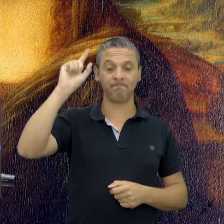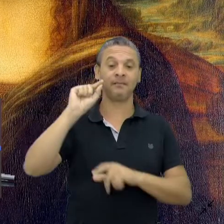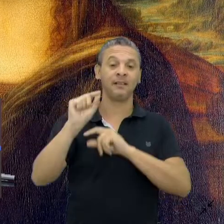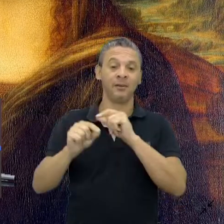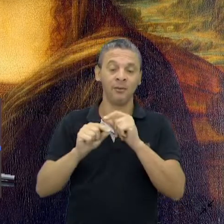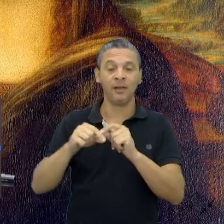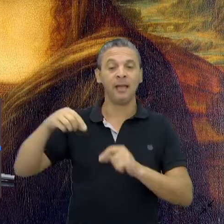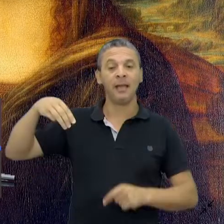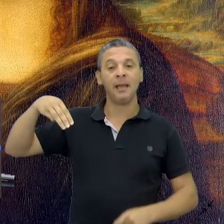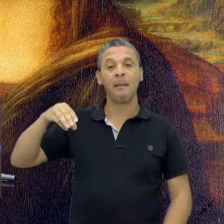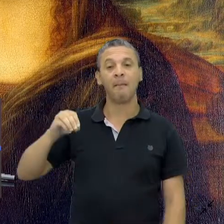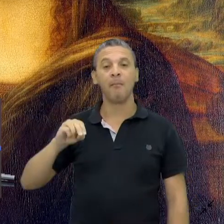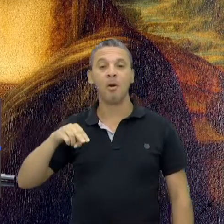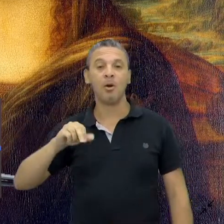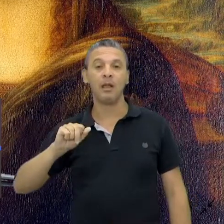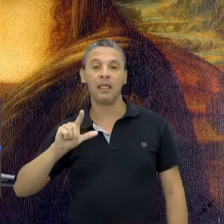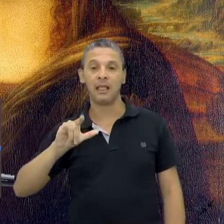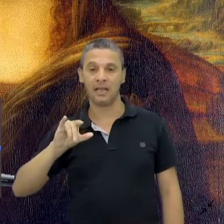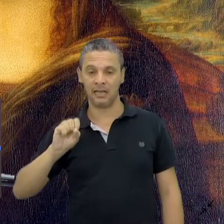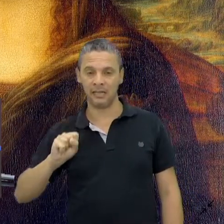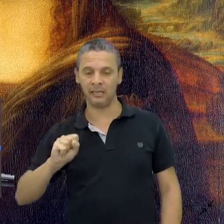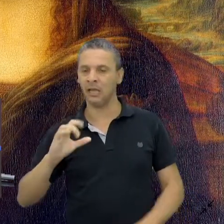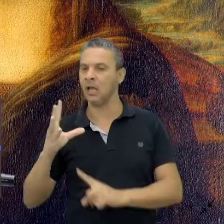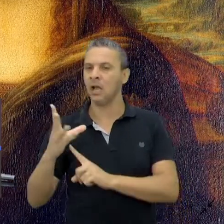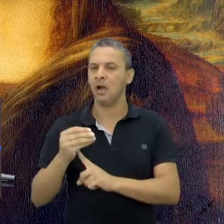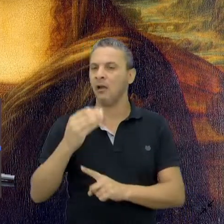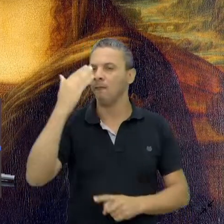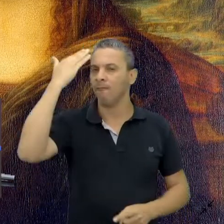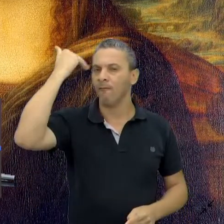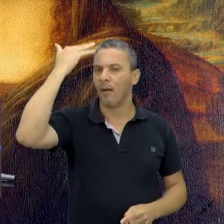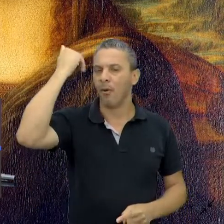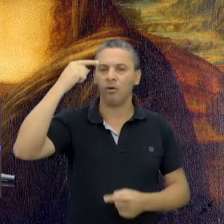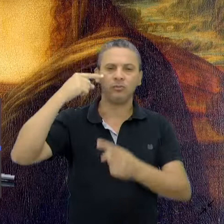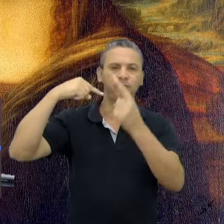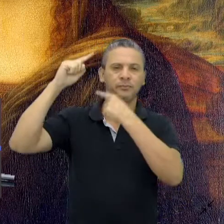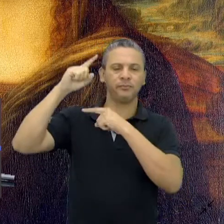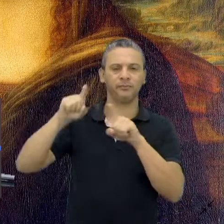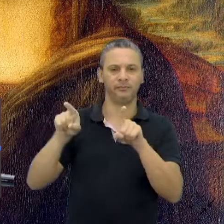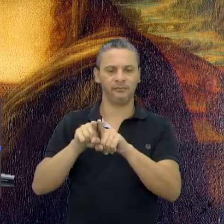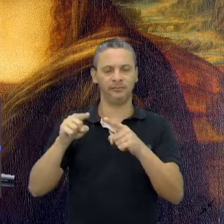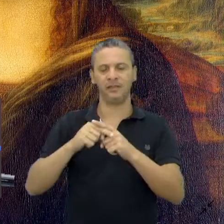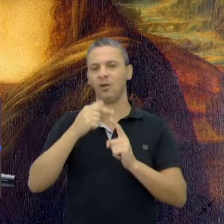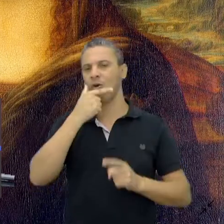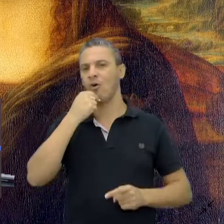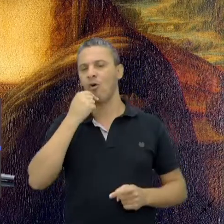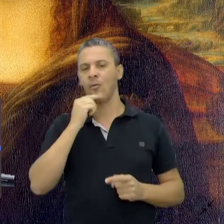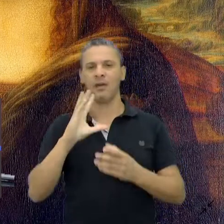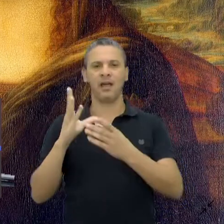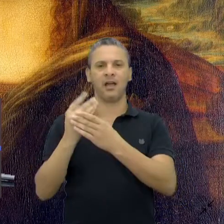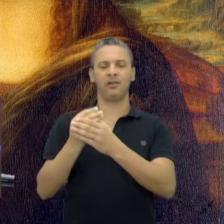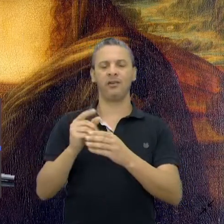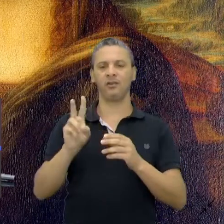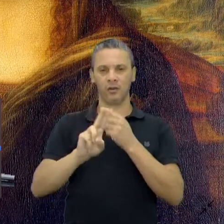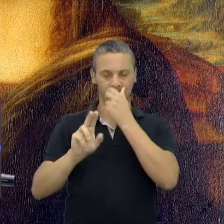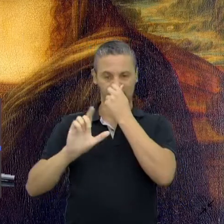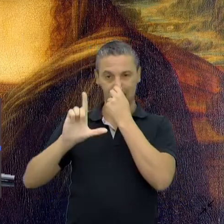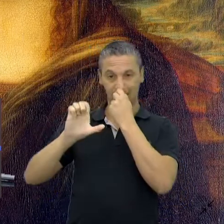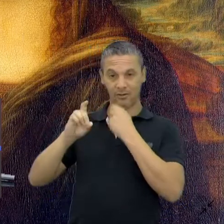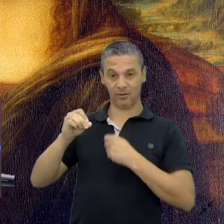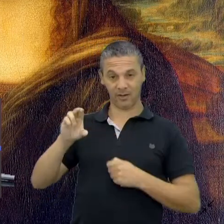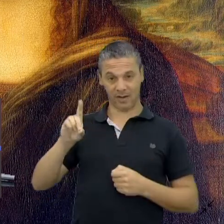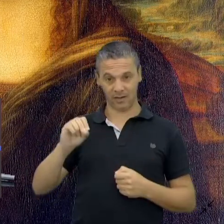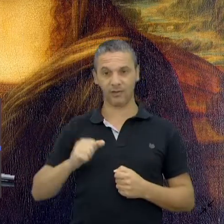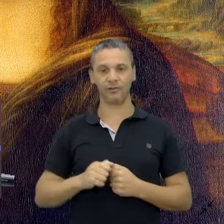a Mona Lisa, que é uma das obras mais famosas que nós conversamos nas aulas anteriores, o Leonardo da Vinci, que representa o Renascimento e tudo mais. E